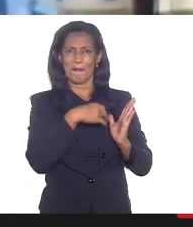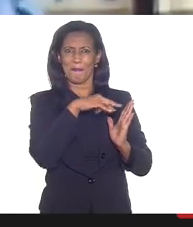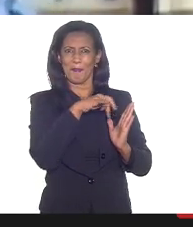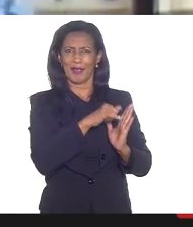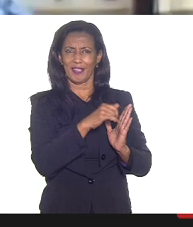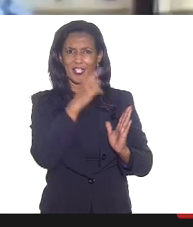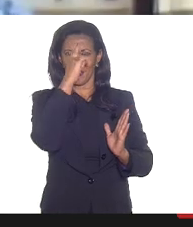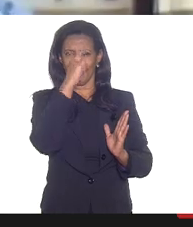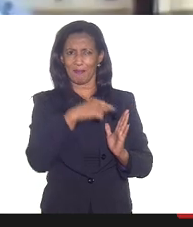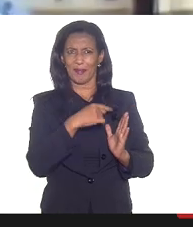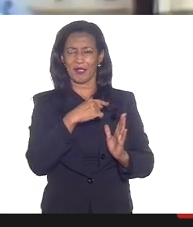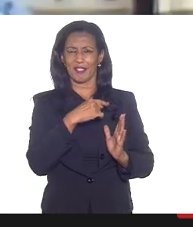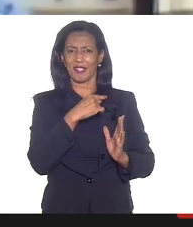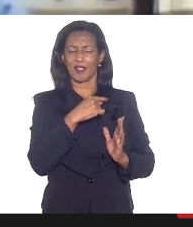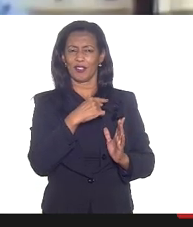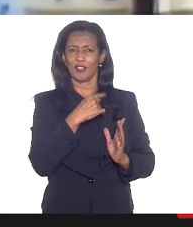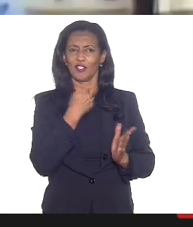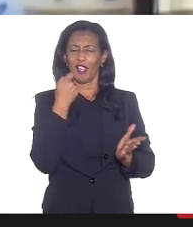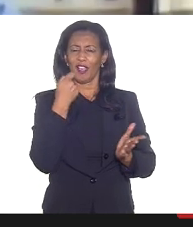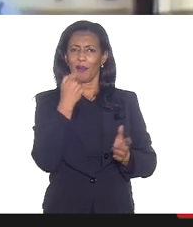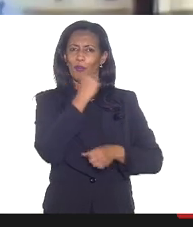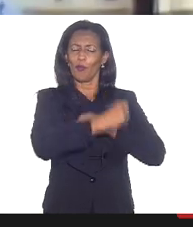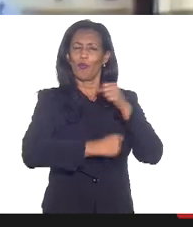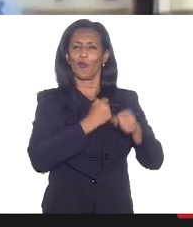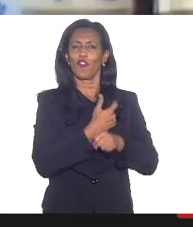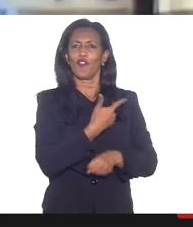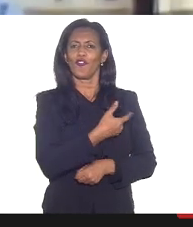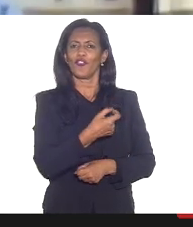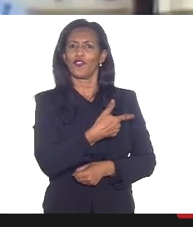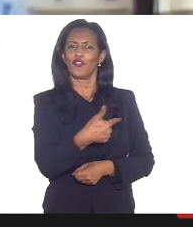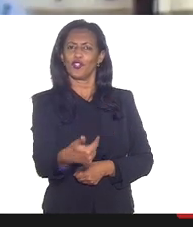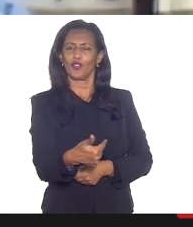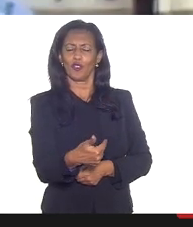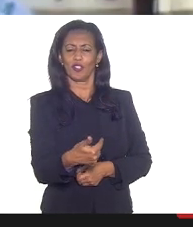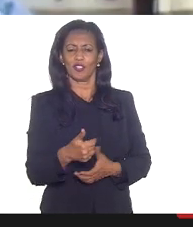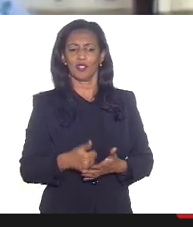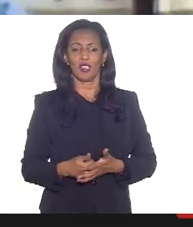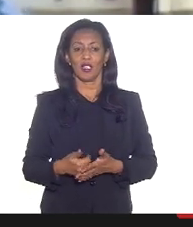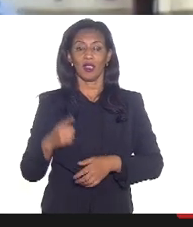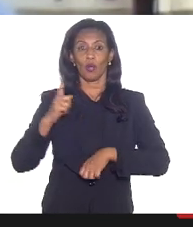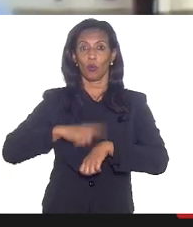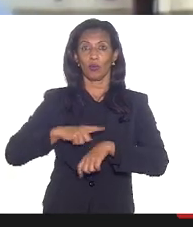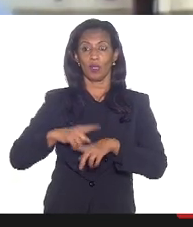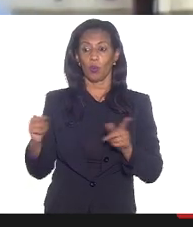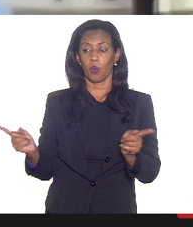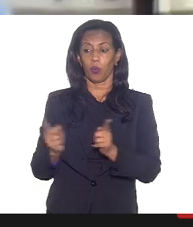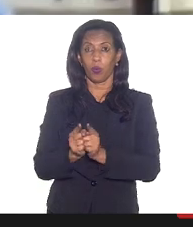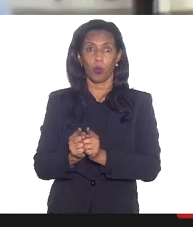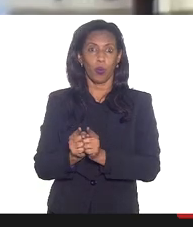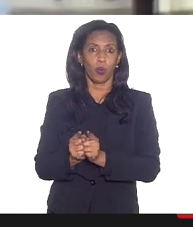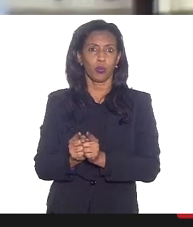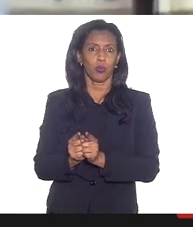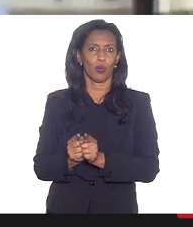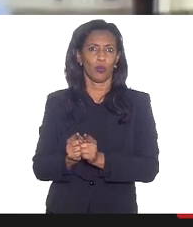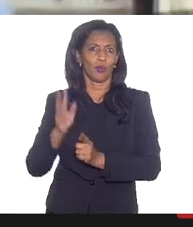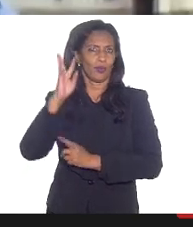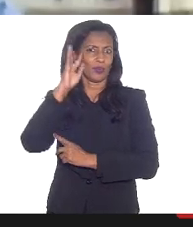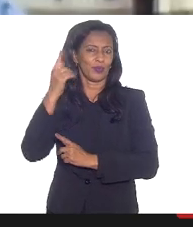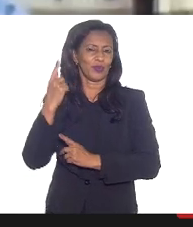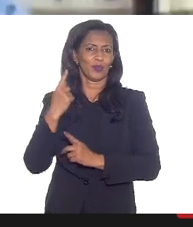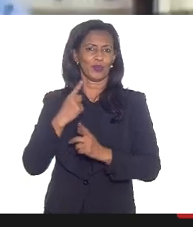Ou seja, tempo exíguo também para aprofundar o debate. Então, seria mais um elemento que